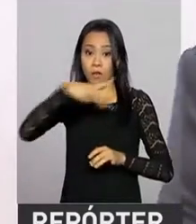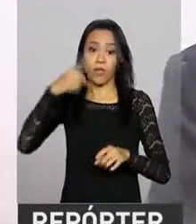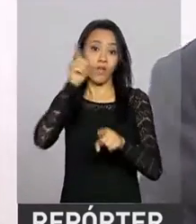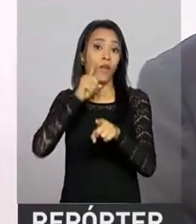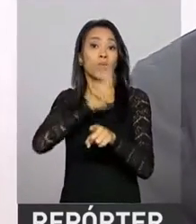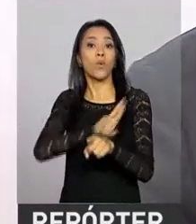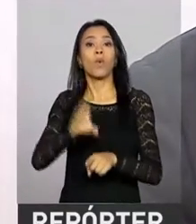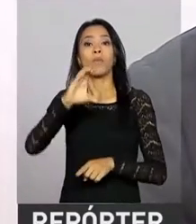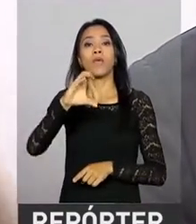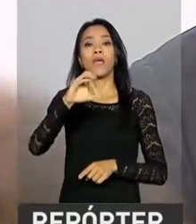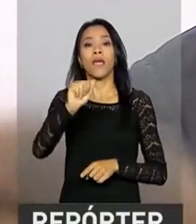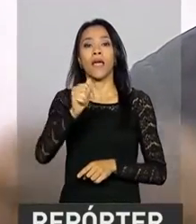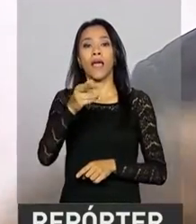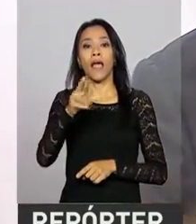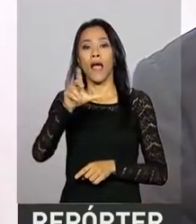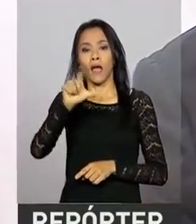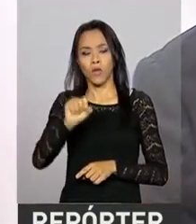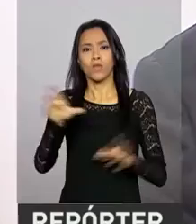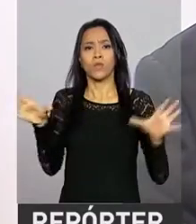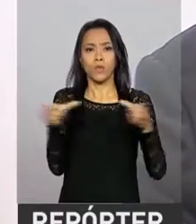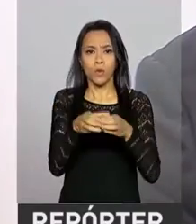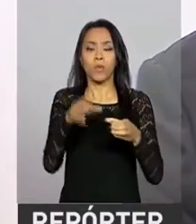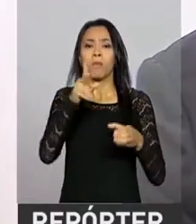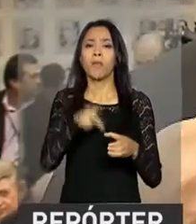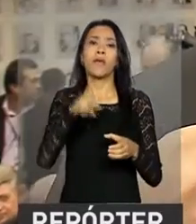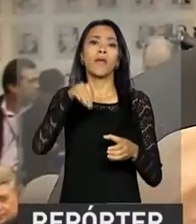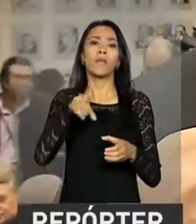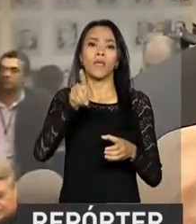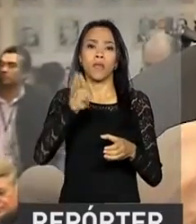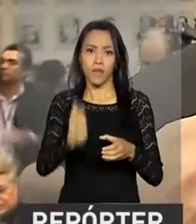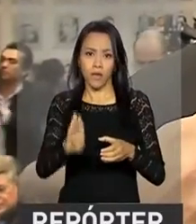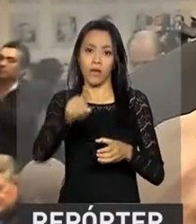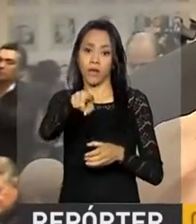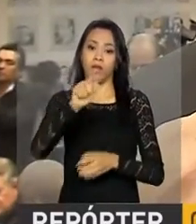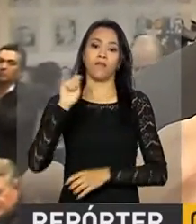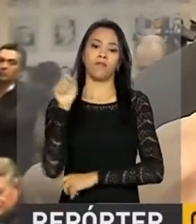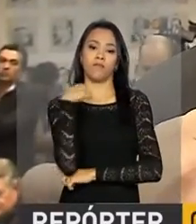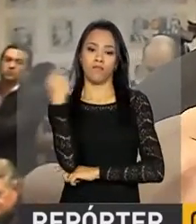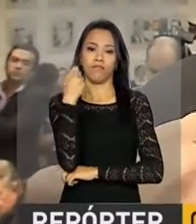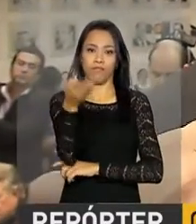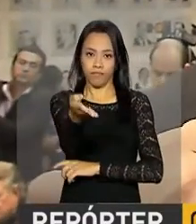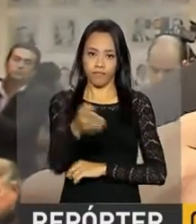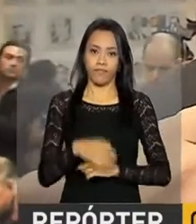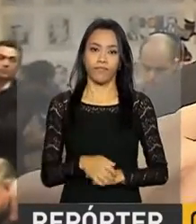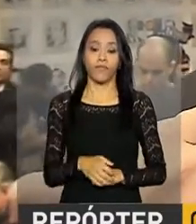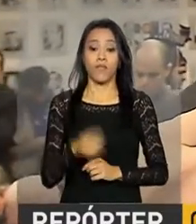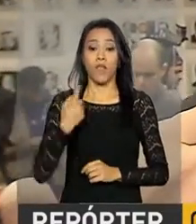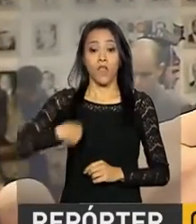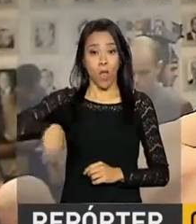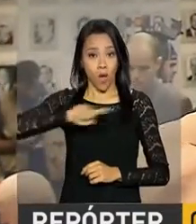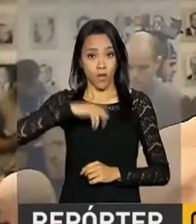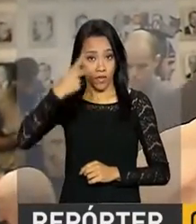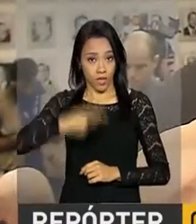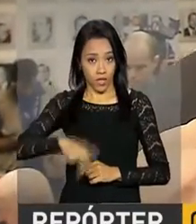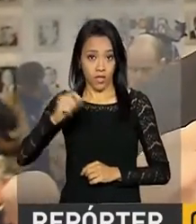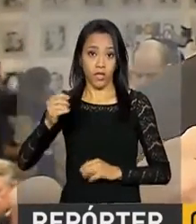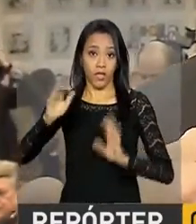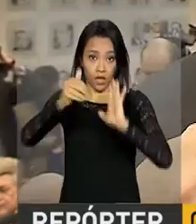um carlos marun do pmdb do mato grosso do sul nós aqui na câmara contribuiremos